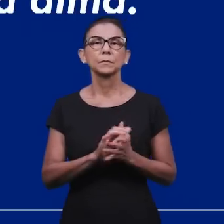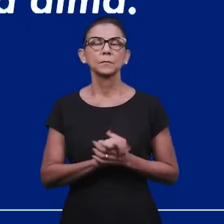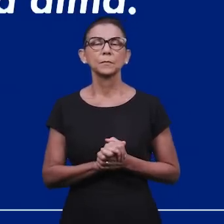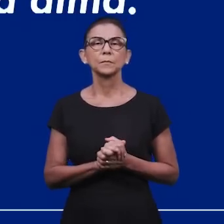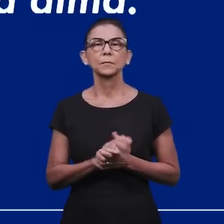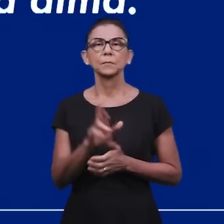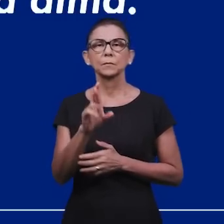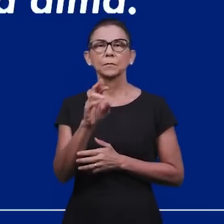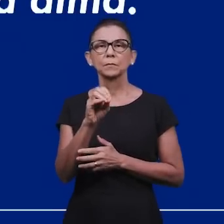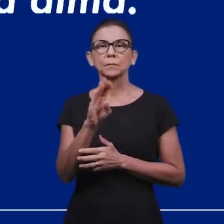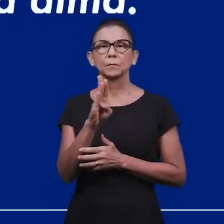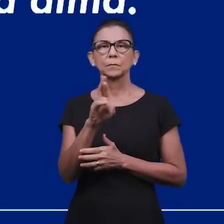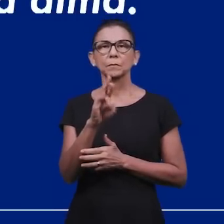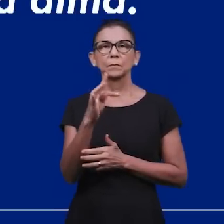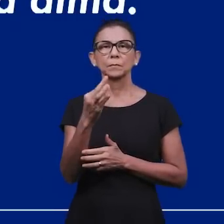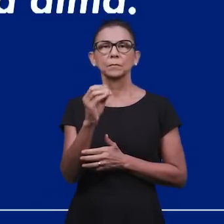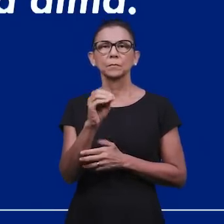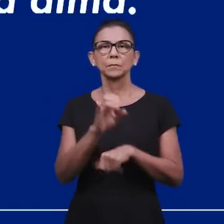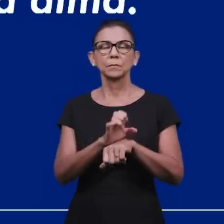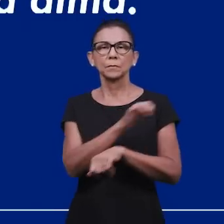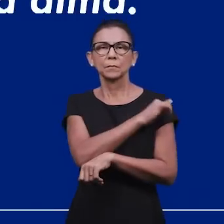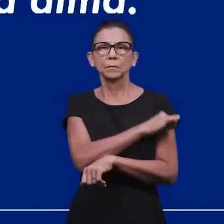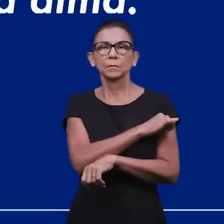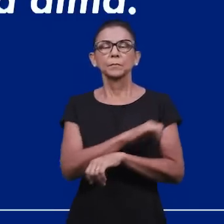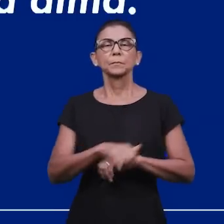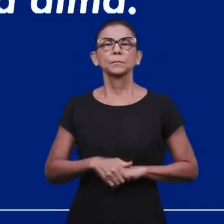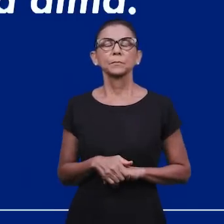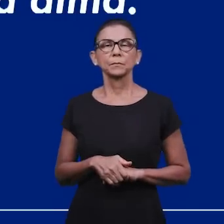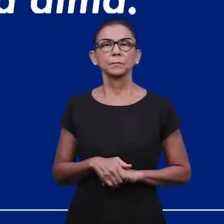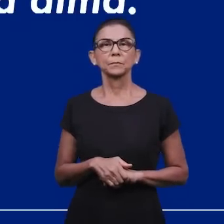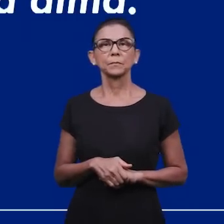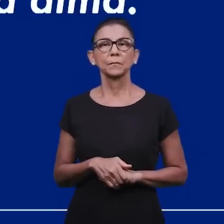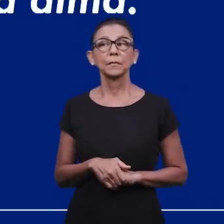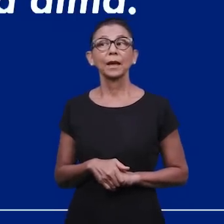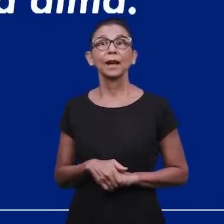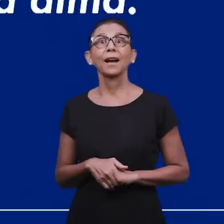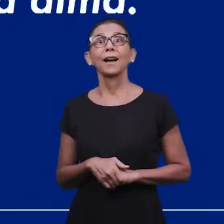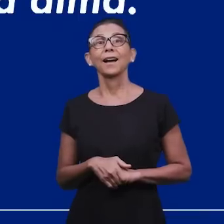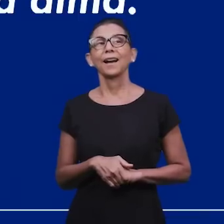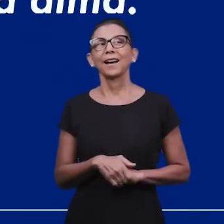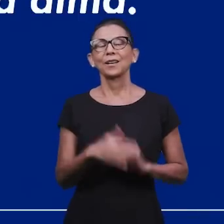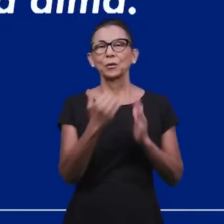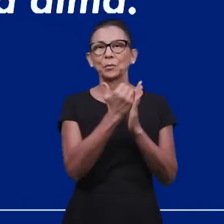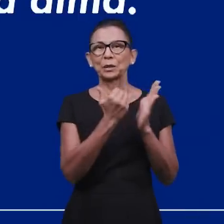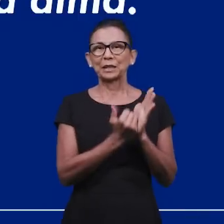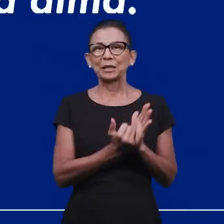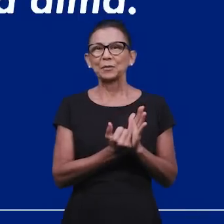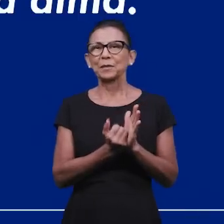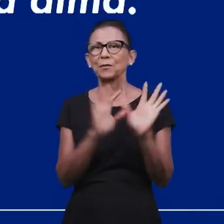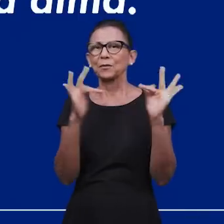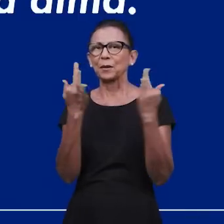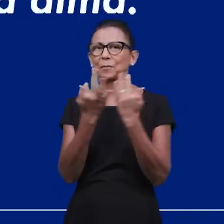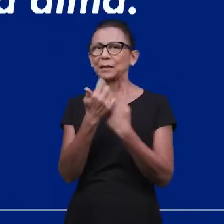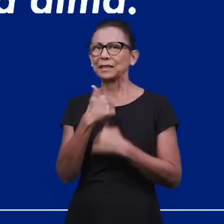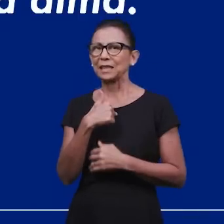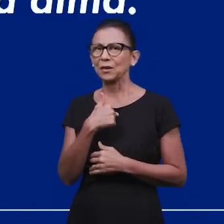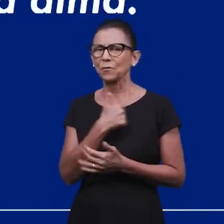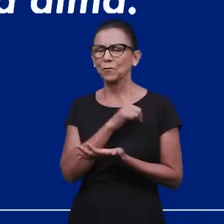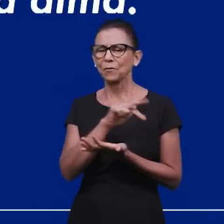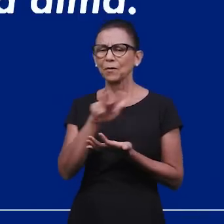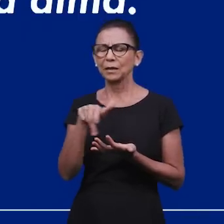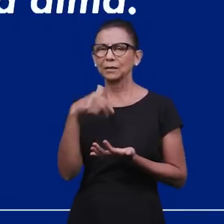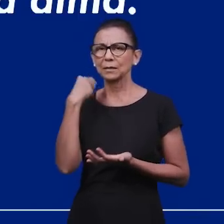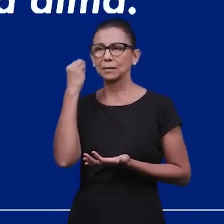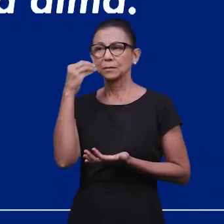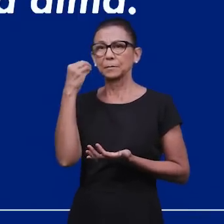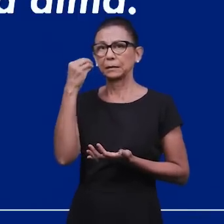Roberto Borges de Araújo, do Rio de Janeiro, capital. Ele diz o seguinte: neste programa, eu e minha família temos alcançado várias experiências.